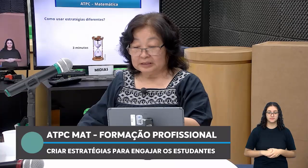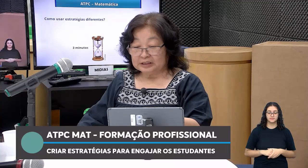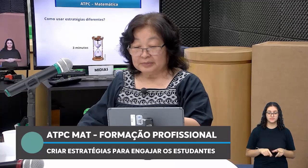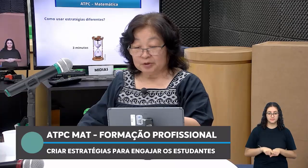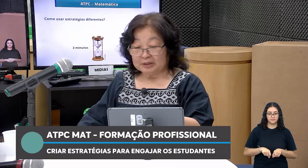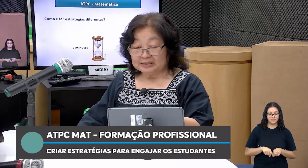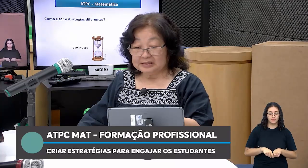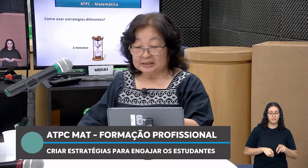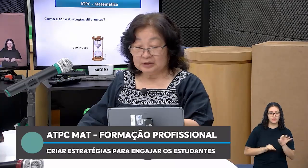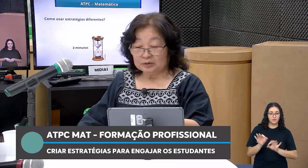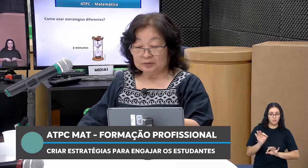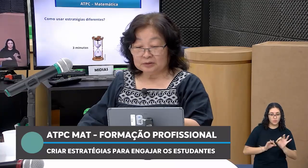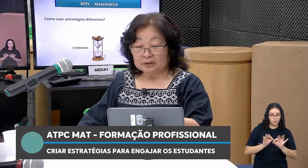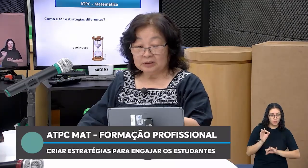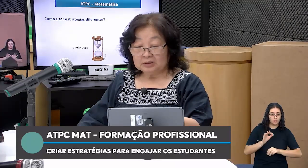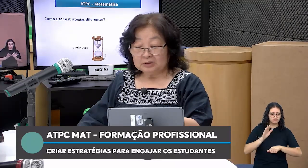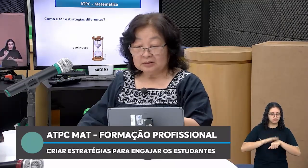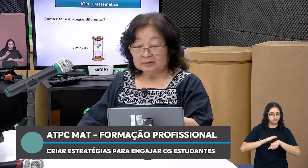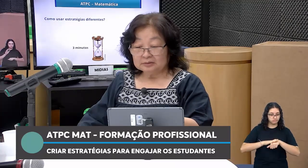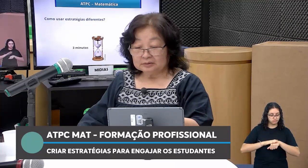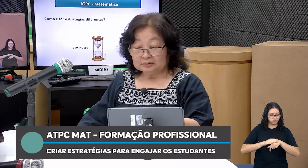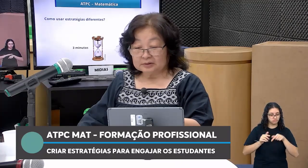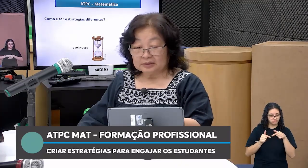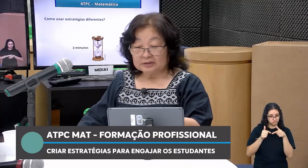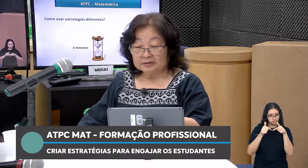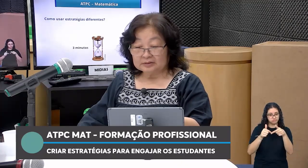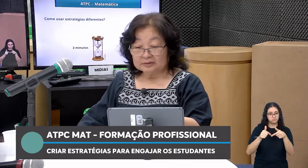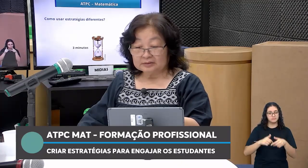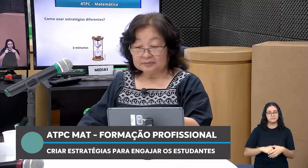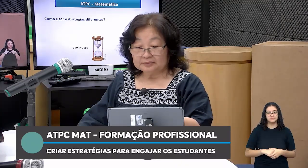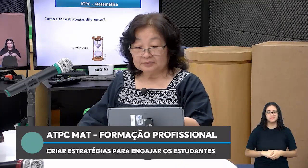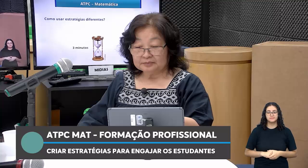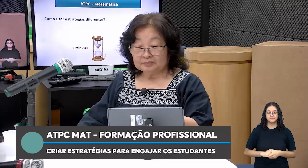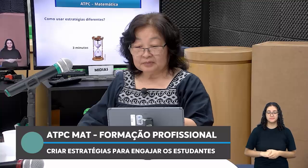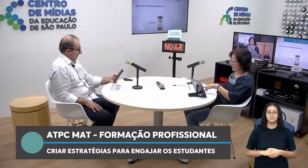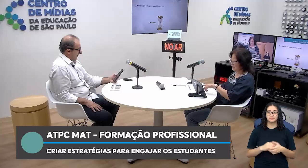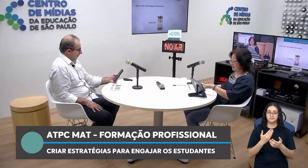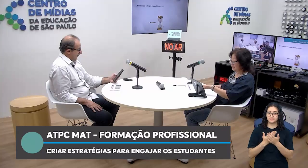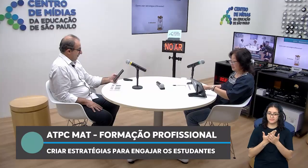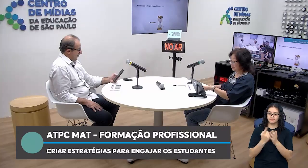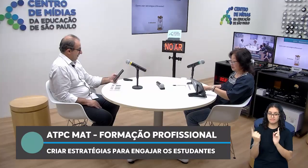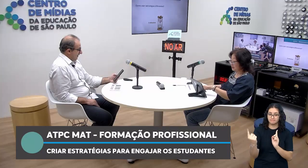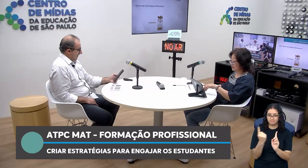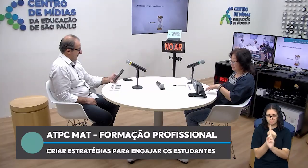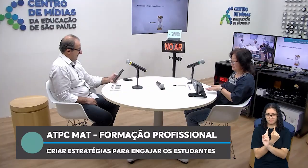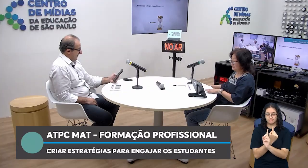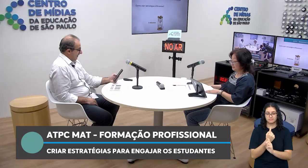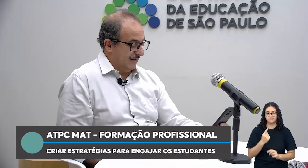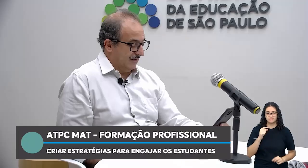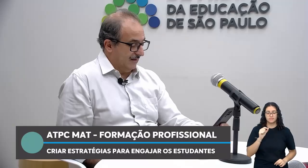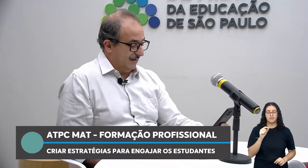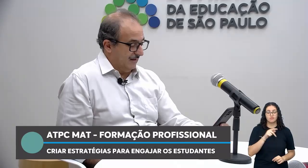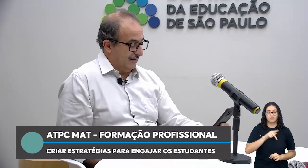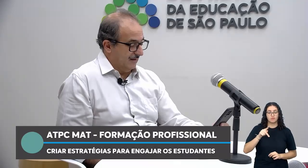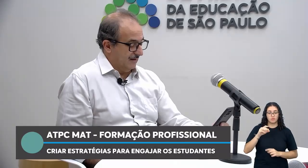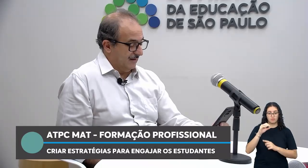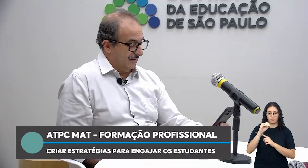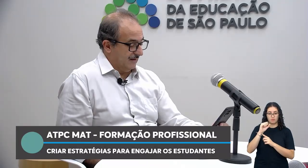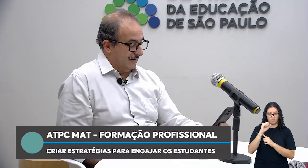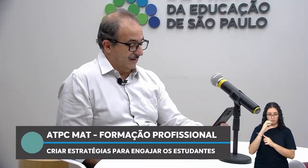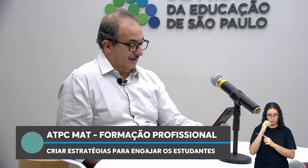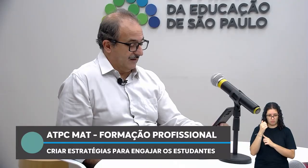Fazendo planejamento e ação, Sim. né? Aula invertida, né? O Aula professor invertida. Oscar aqui,